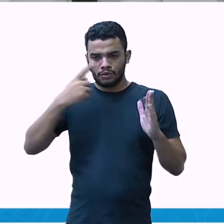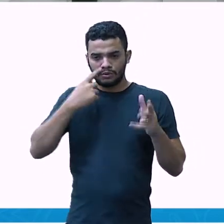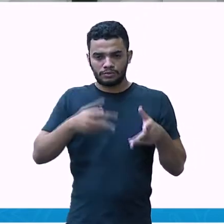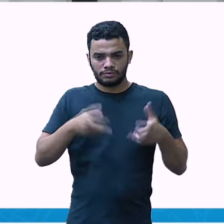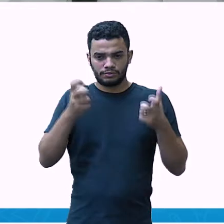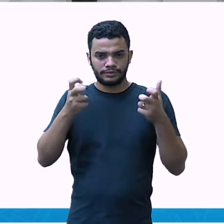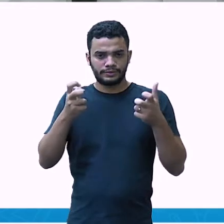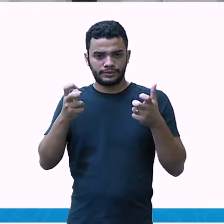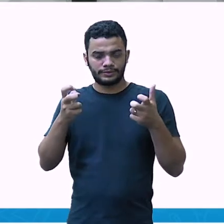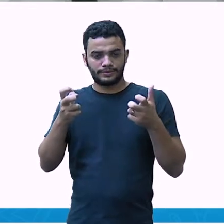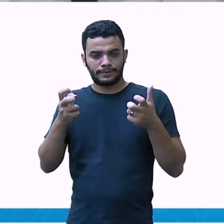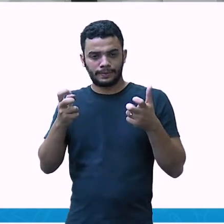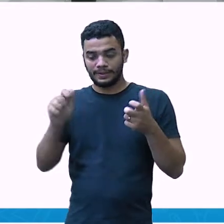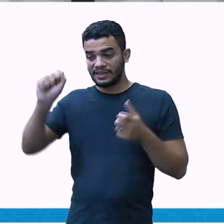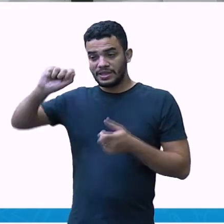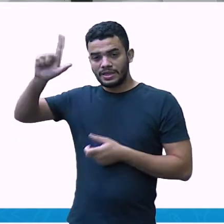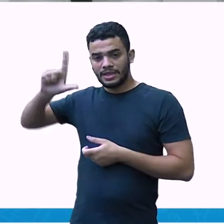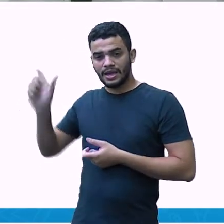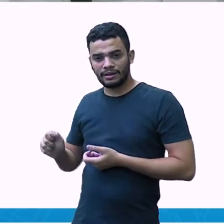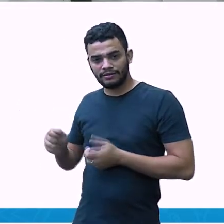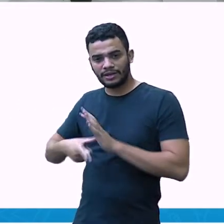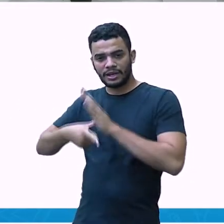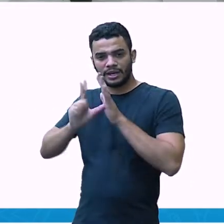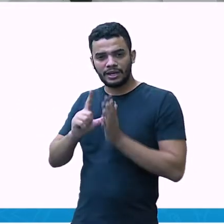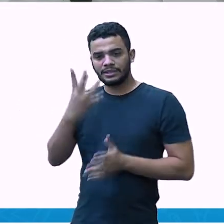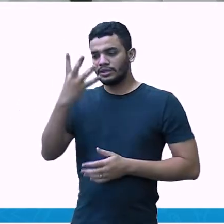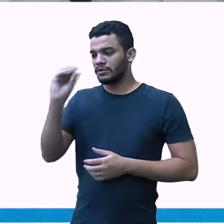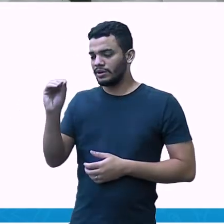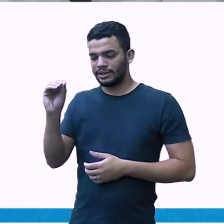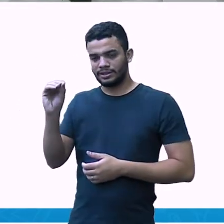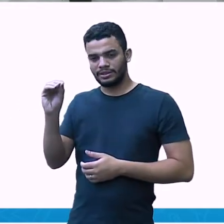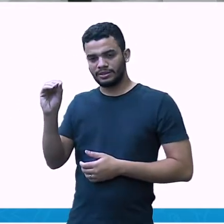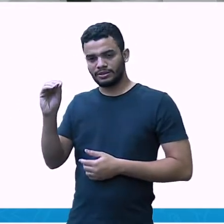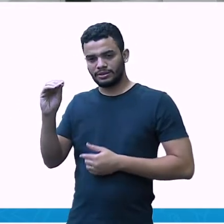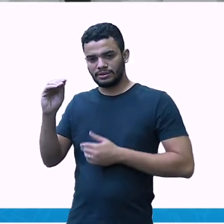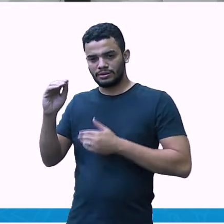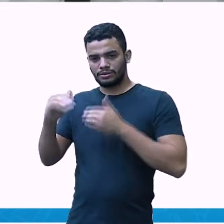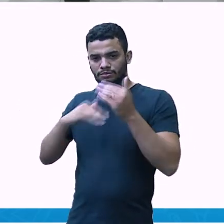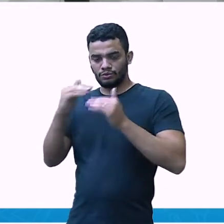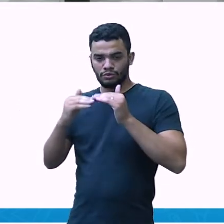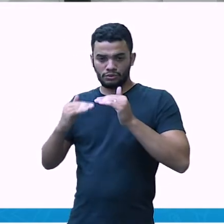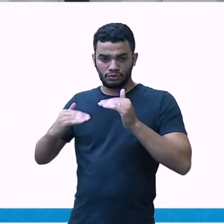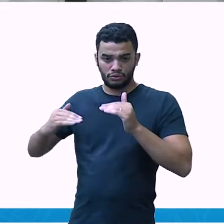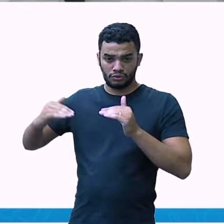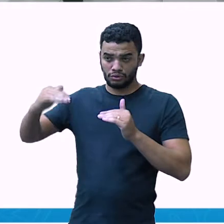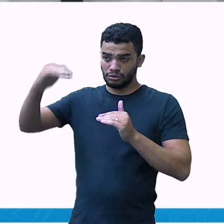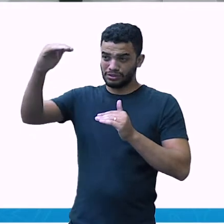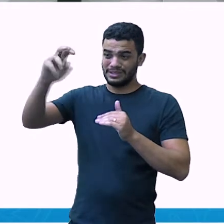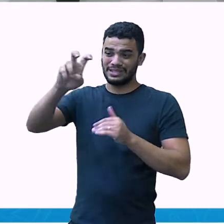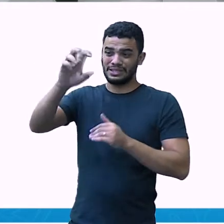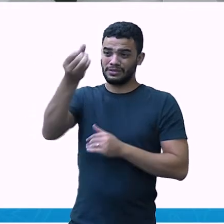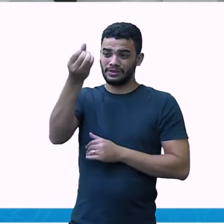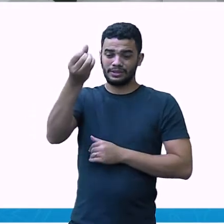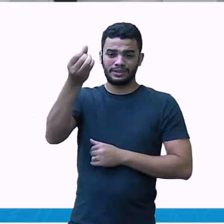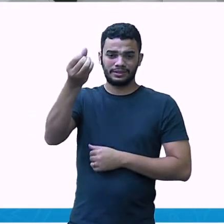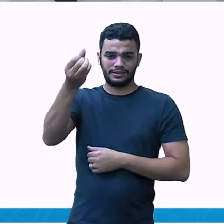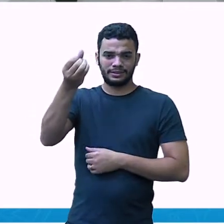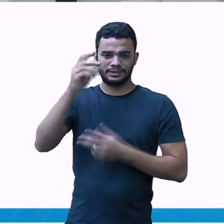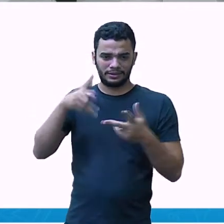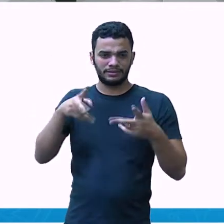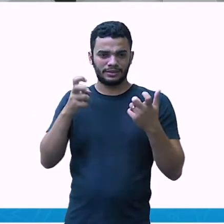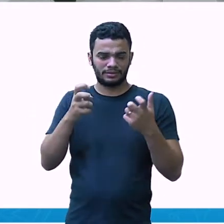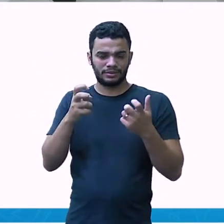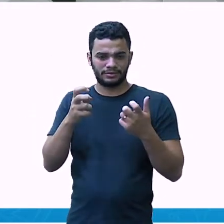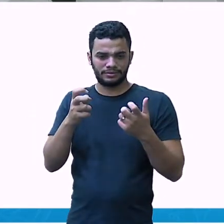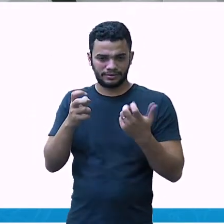de 40 foi para 56. Então, vamos lá. A África, de 40 foi para 56. O aumento foi